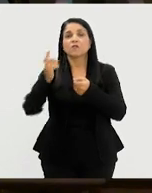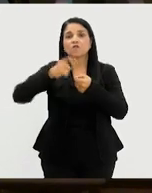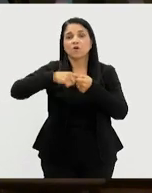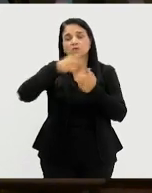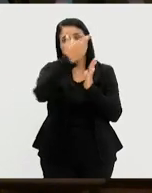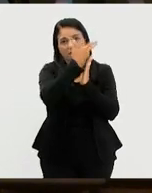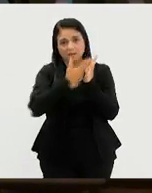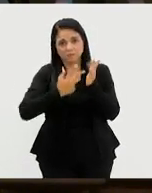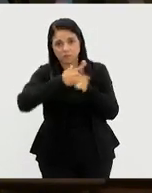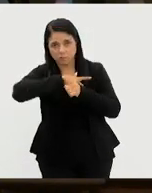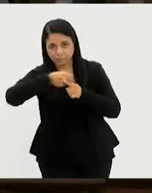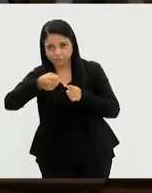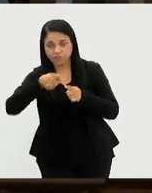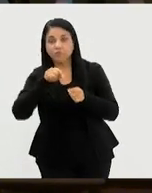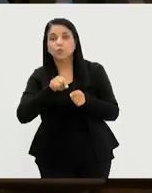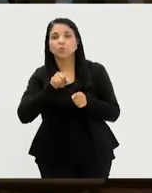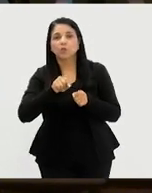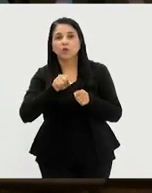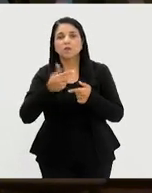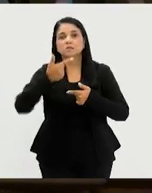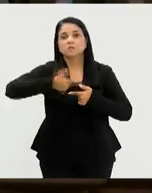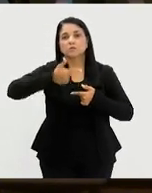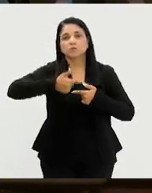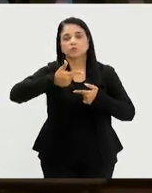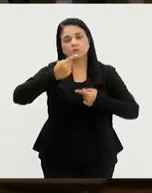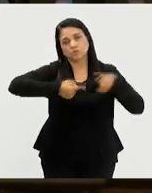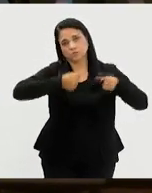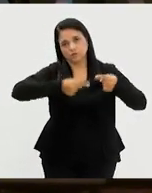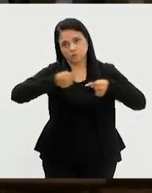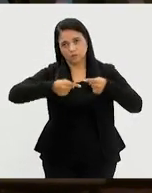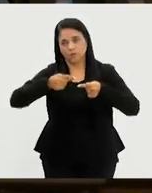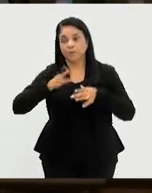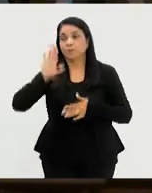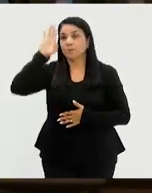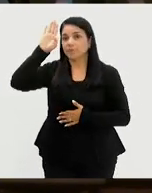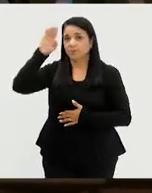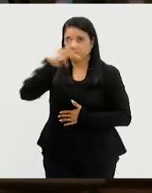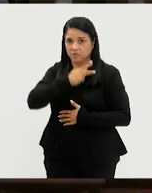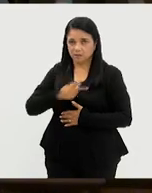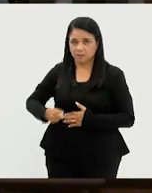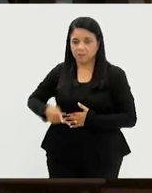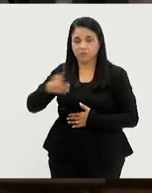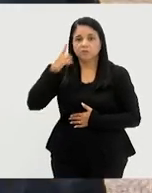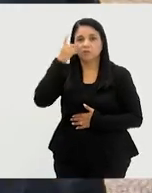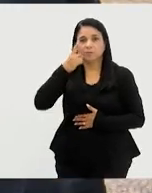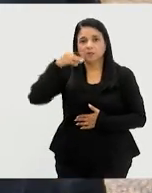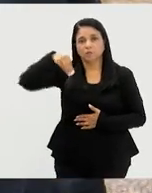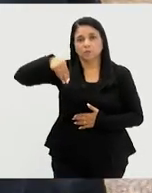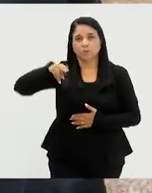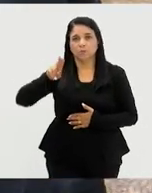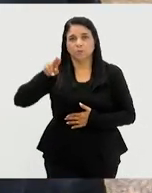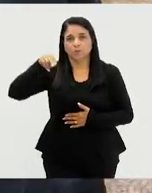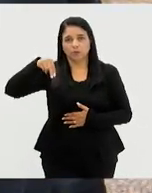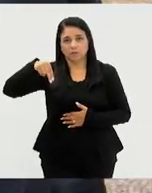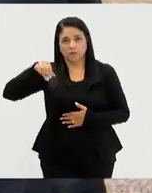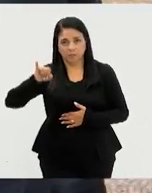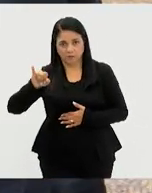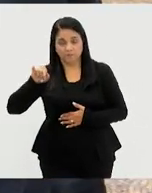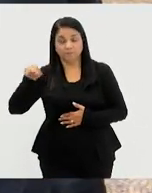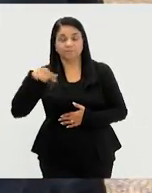vencido para segunda des excursão Presidente Deputado muni eu queria